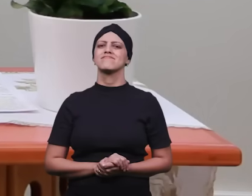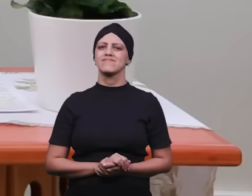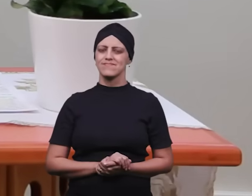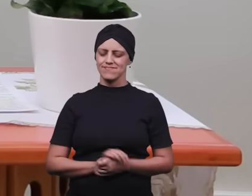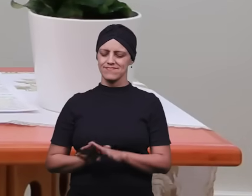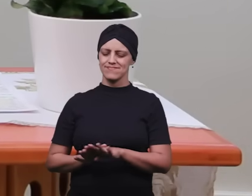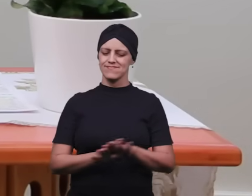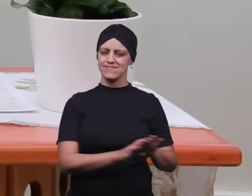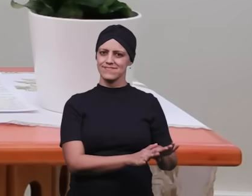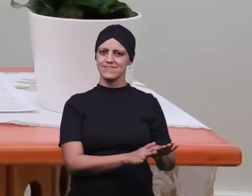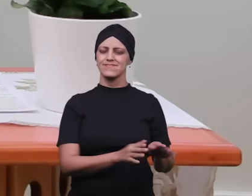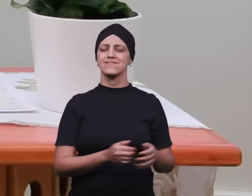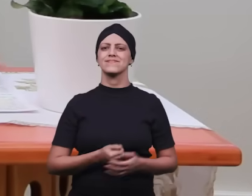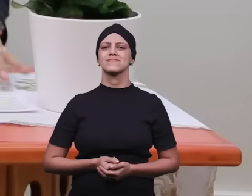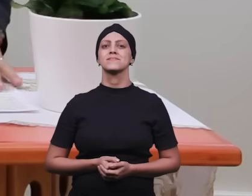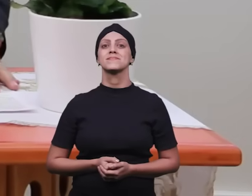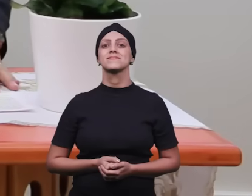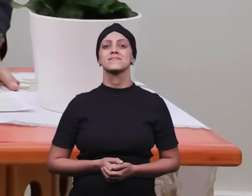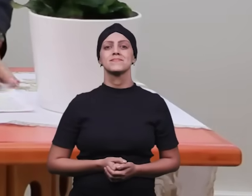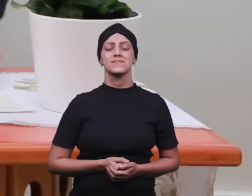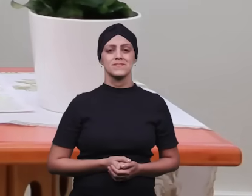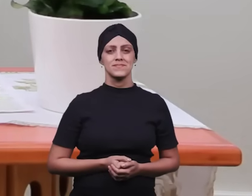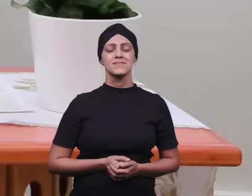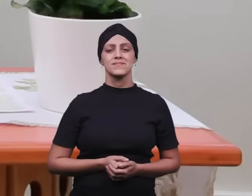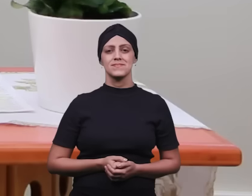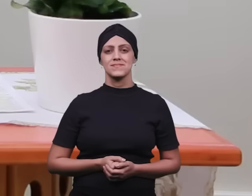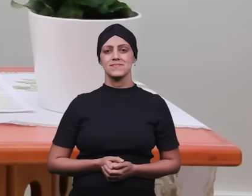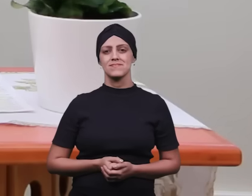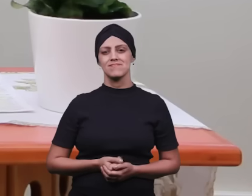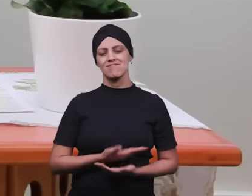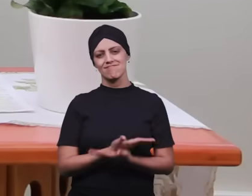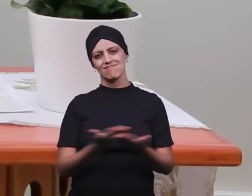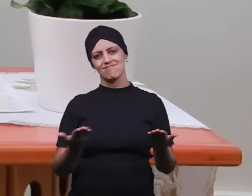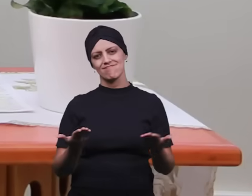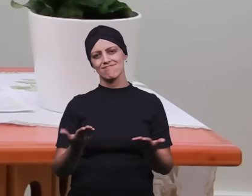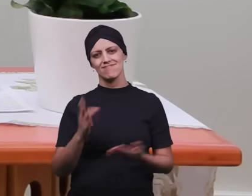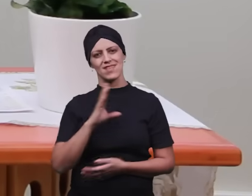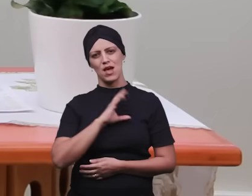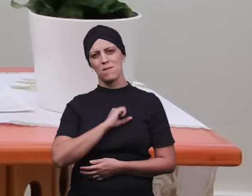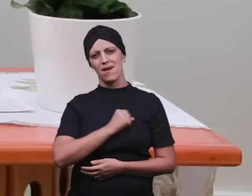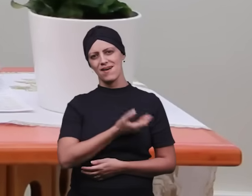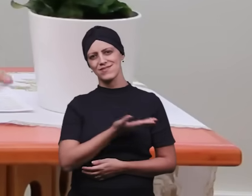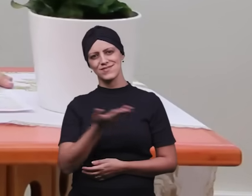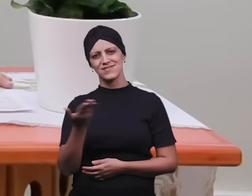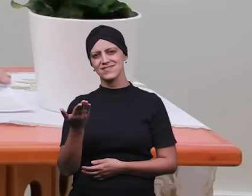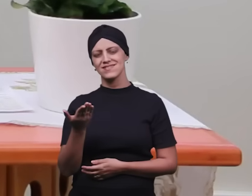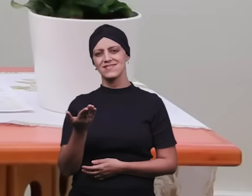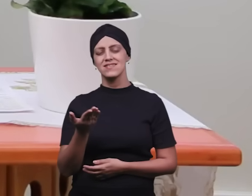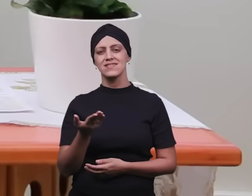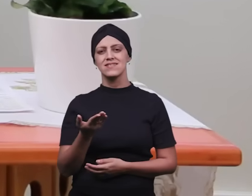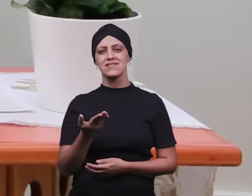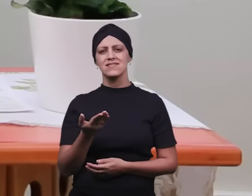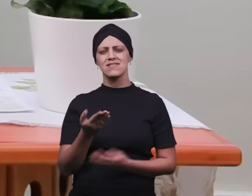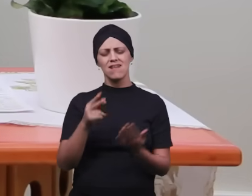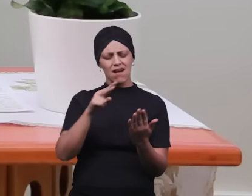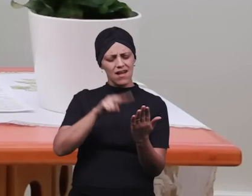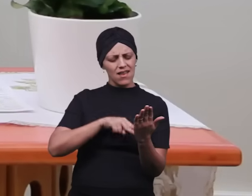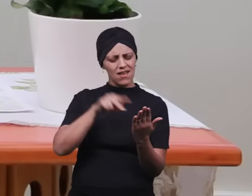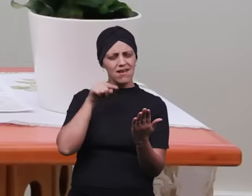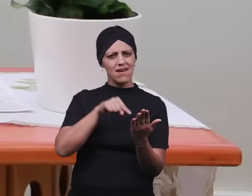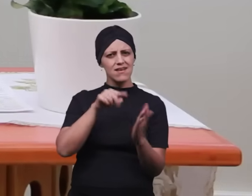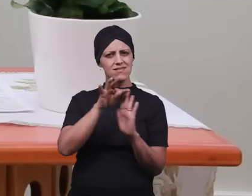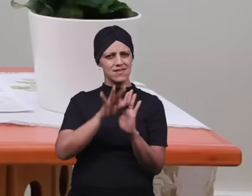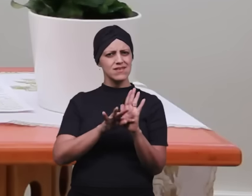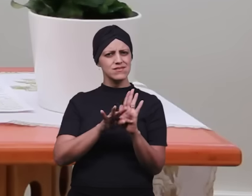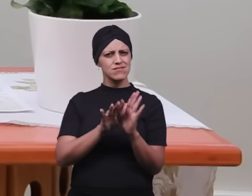Jesus. Graças a Deus. Meus amigos, amados, igreja, quando nós lemos esse